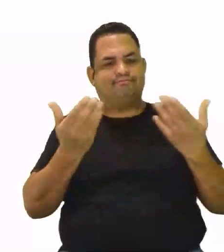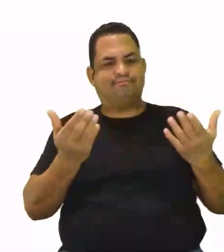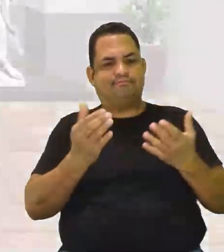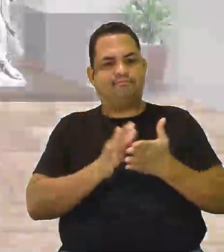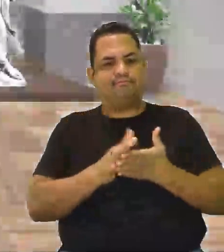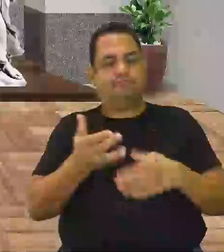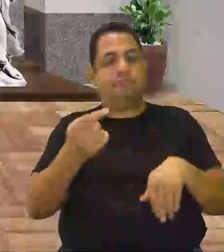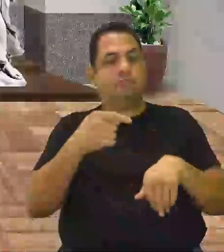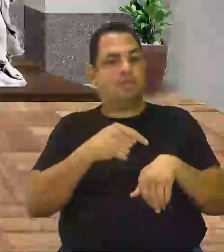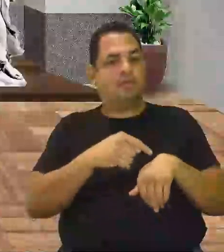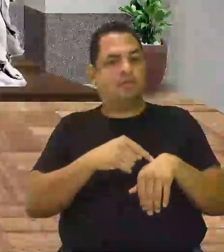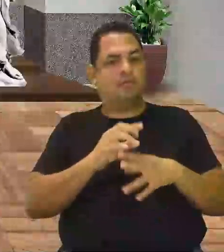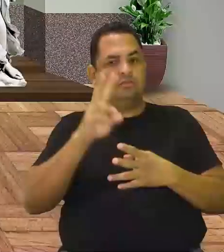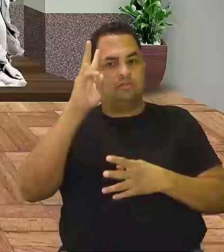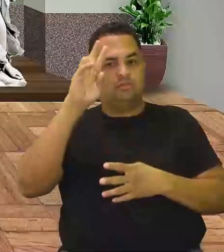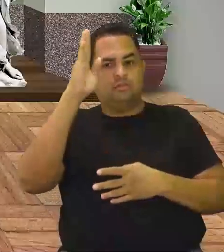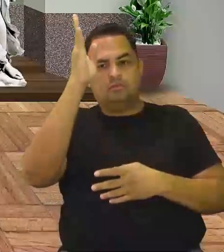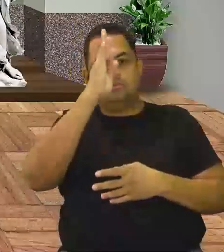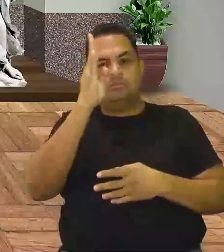nesse momento da história do Brasil,